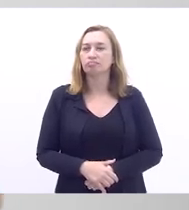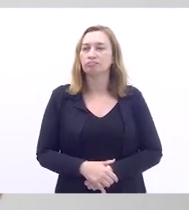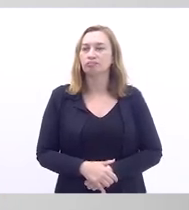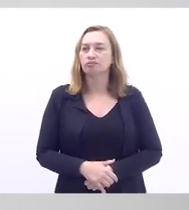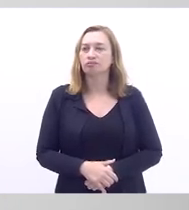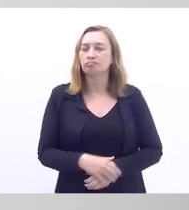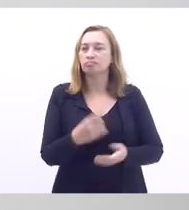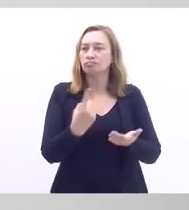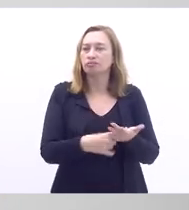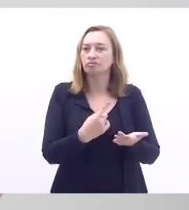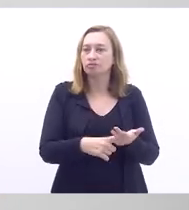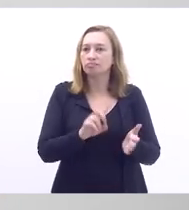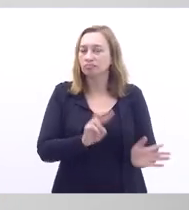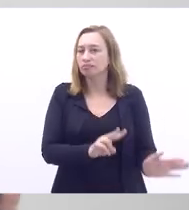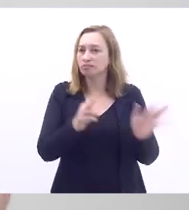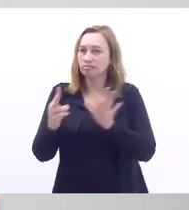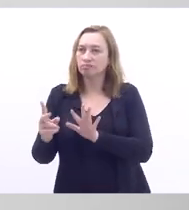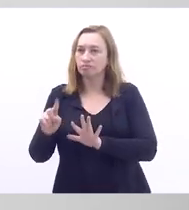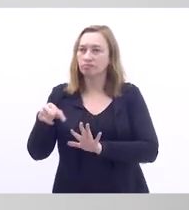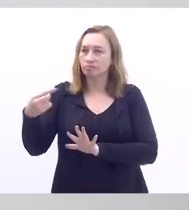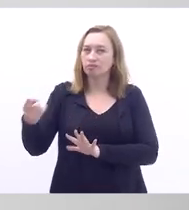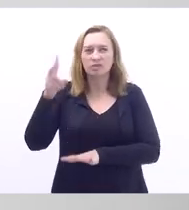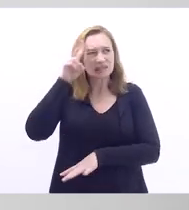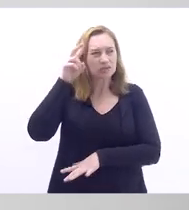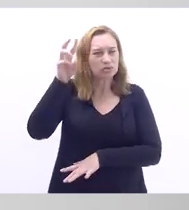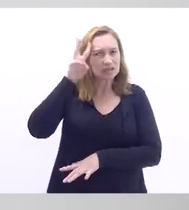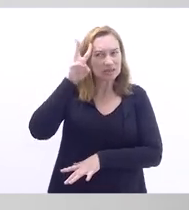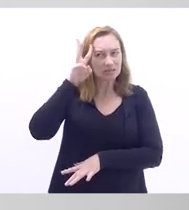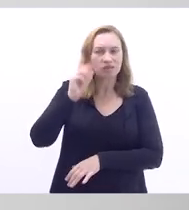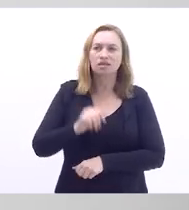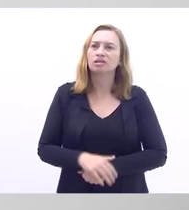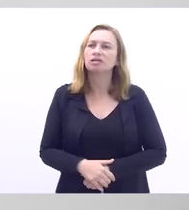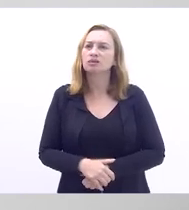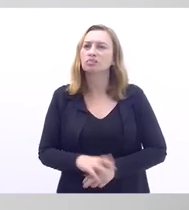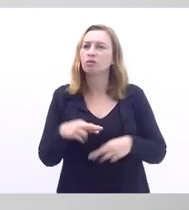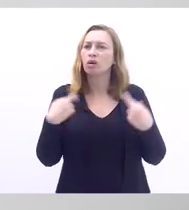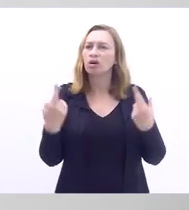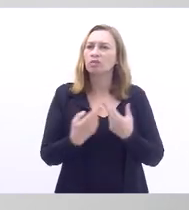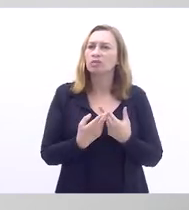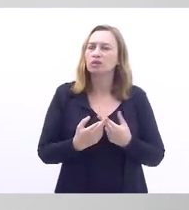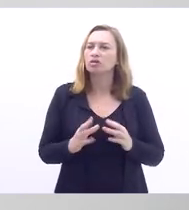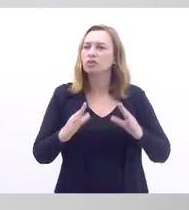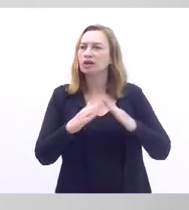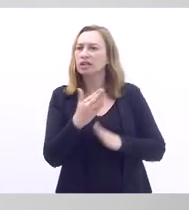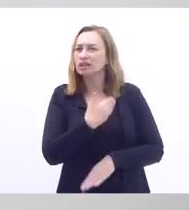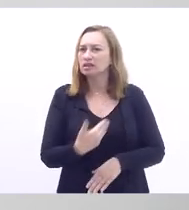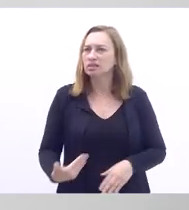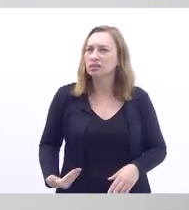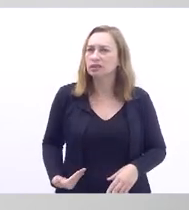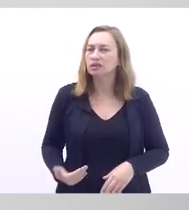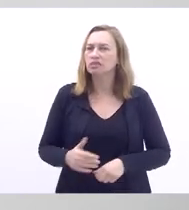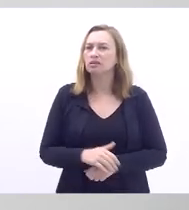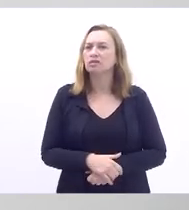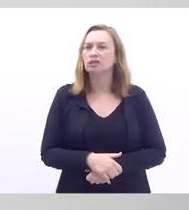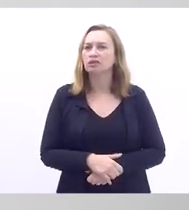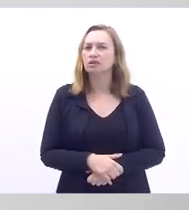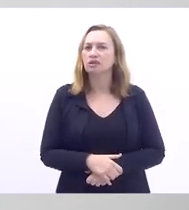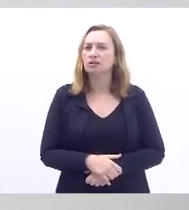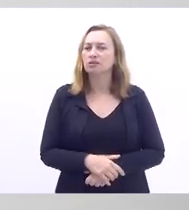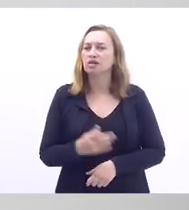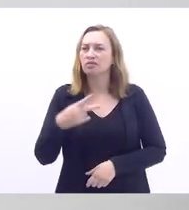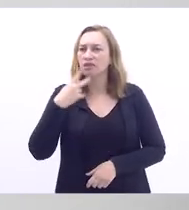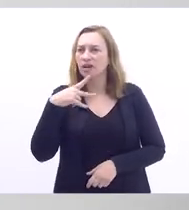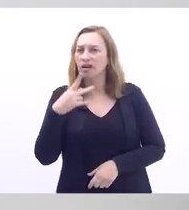para semana que vem não é o máximo Segunda ou terça-feira uma reunião com a Casa Civil para